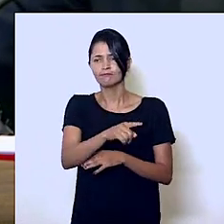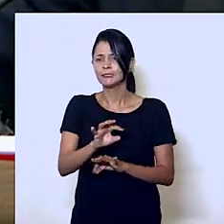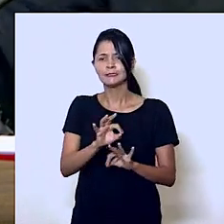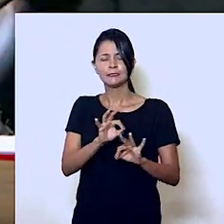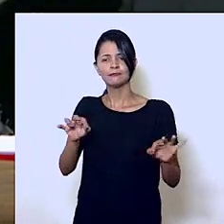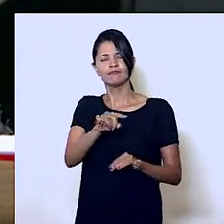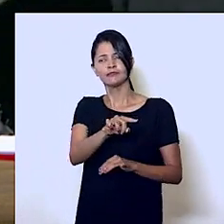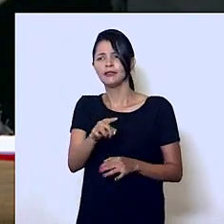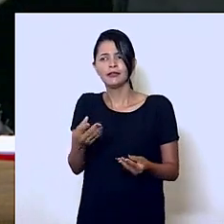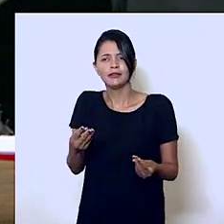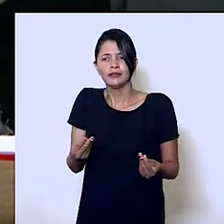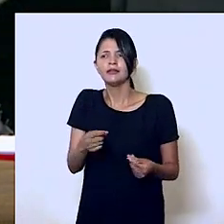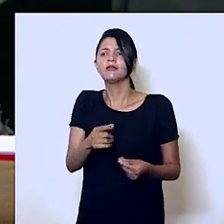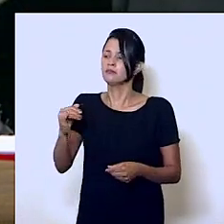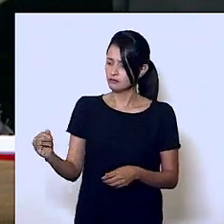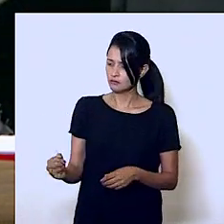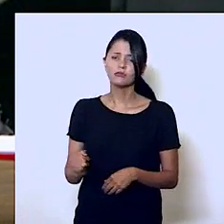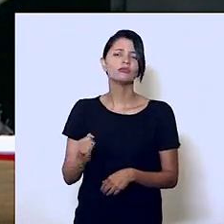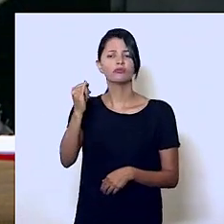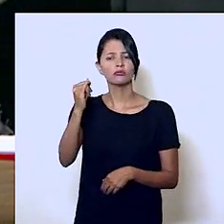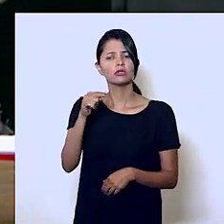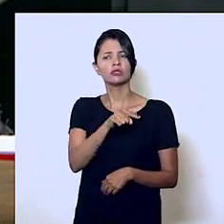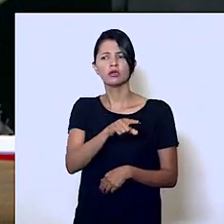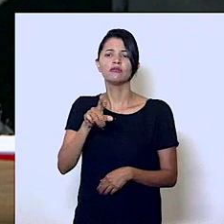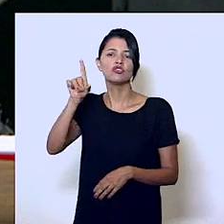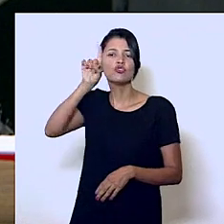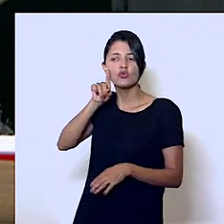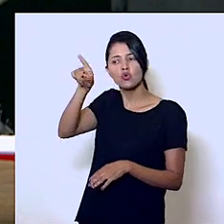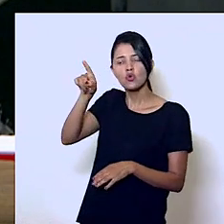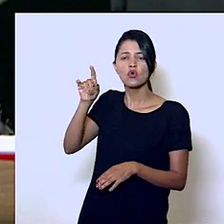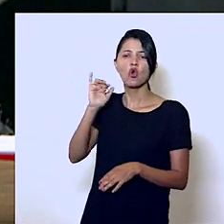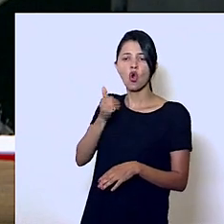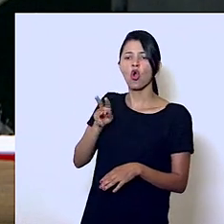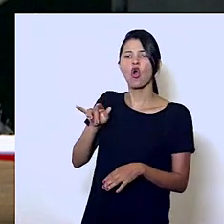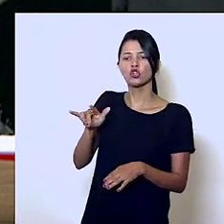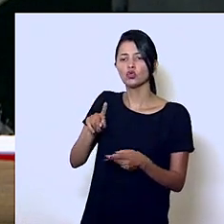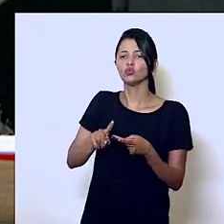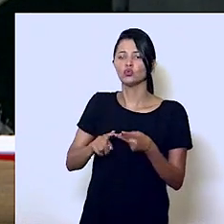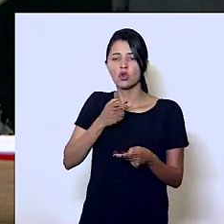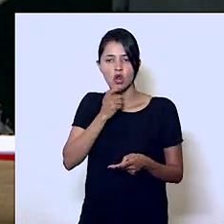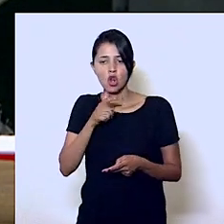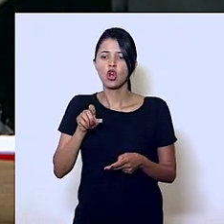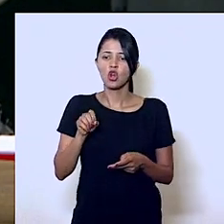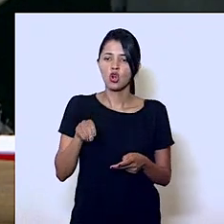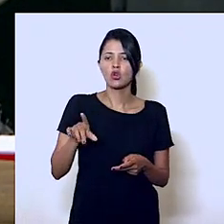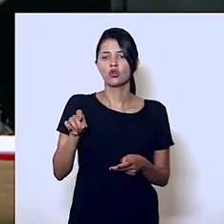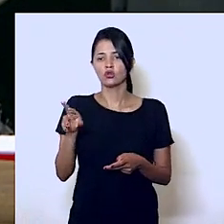embaixador importante em Washington, em Londres, e foi um